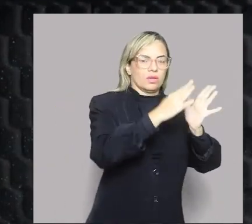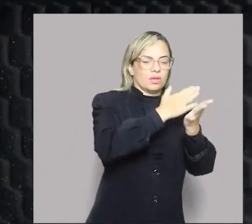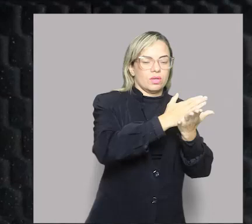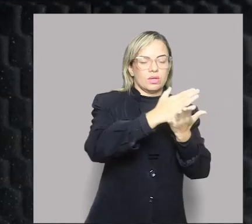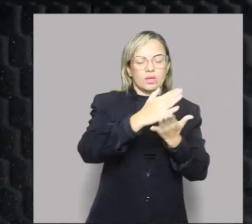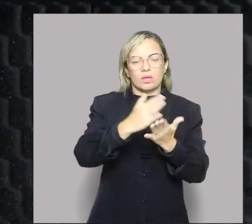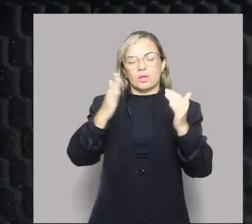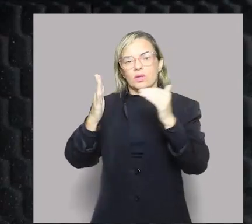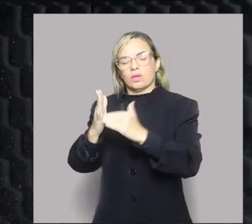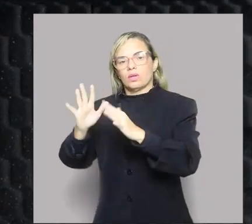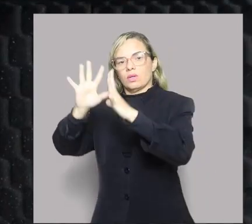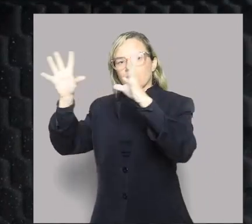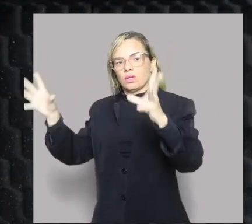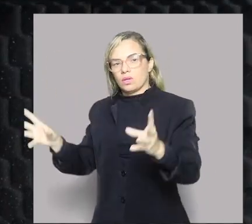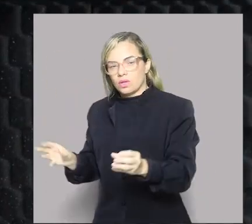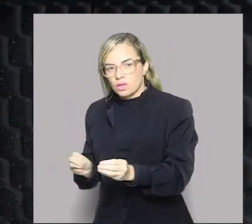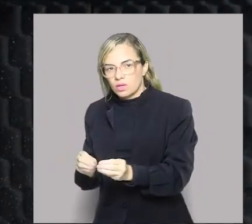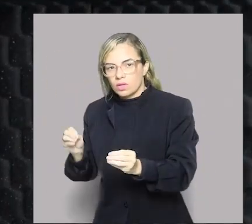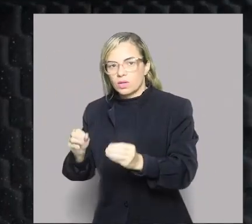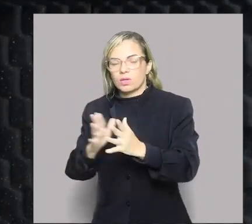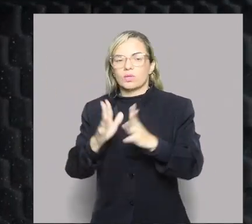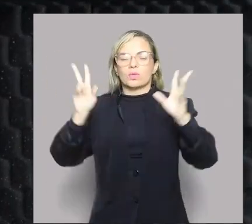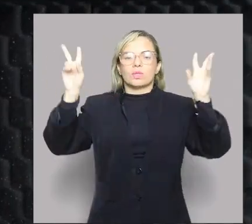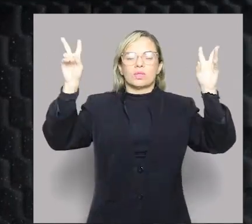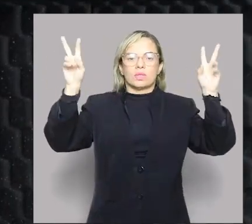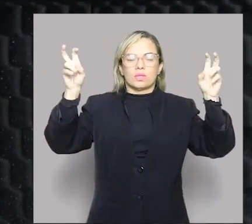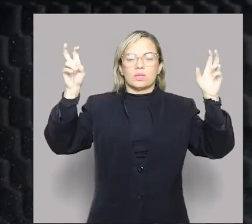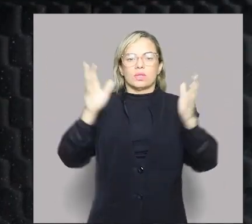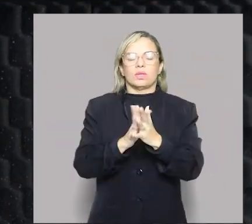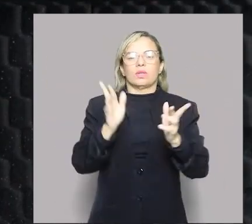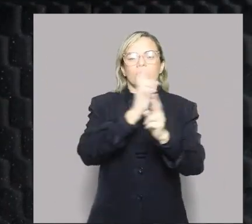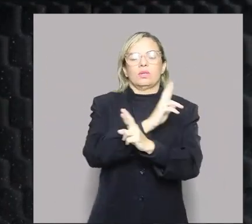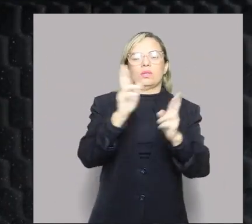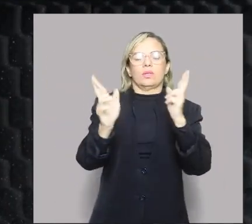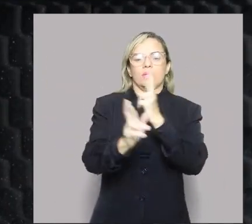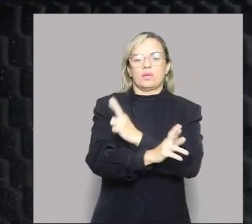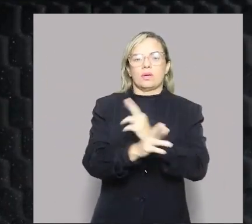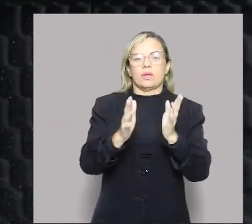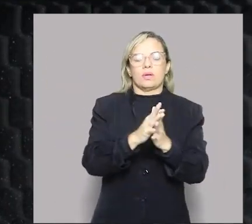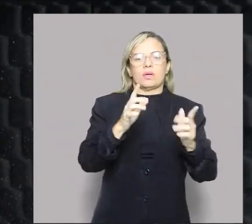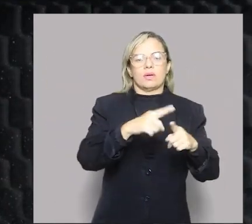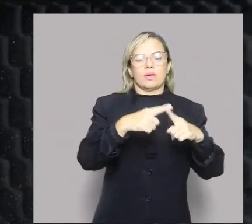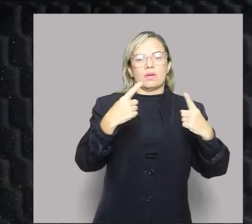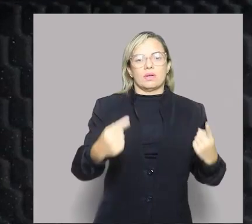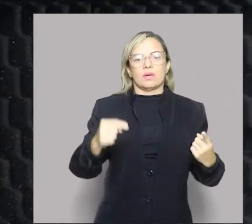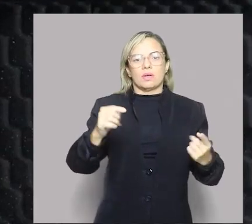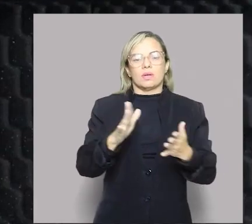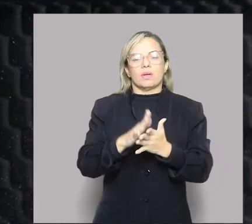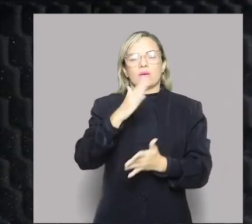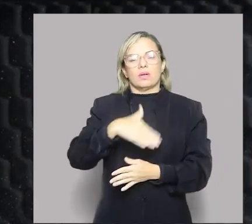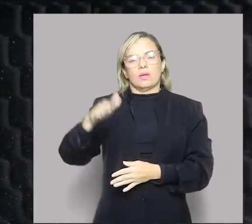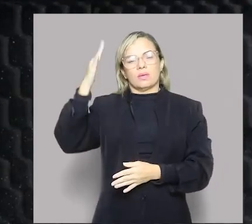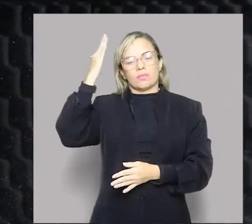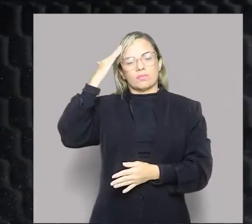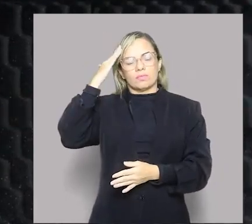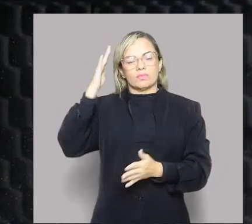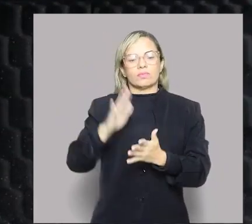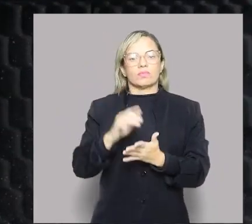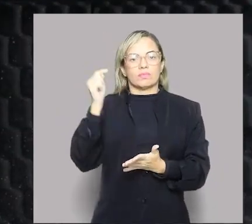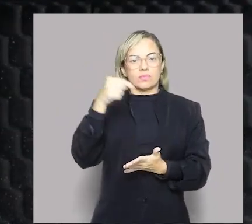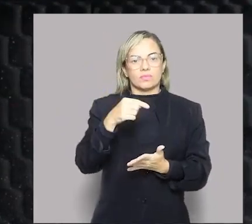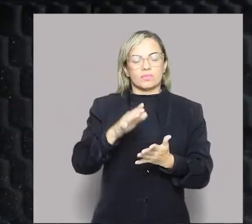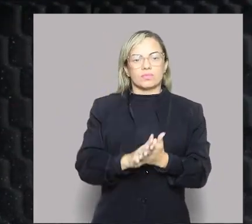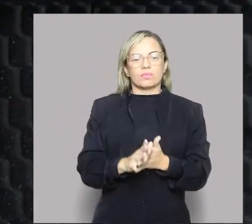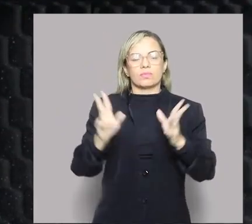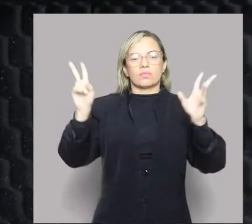fim falando da mesma coisa, mas entenda, embora você fale da mesma coisa, esse determinado